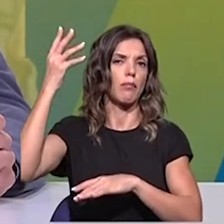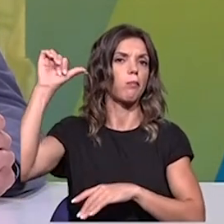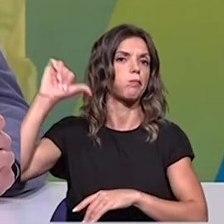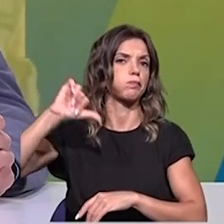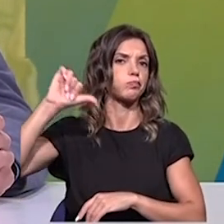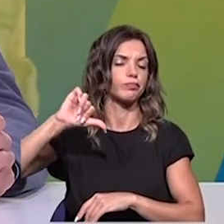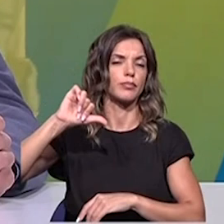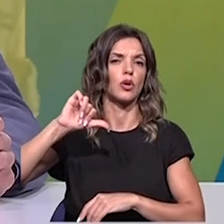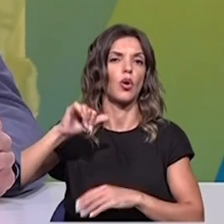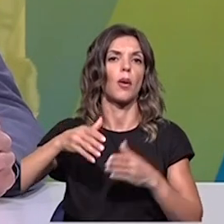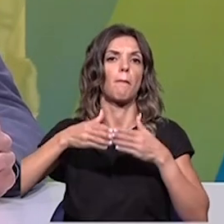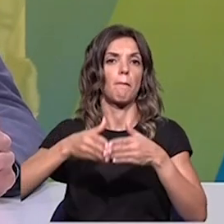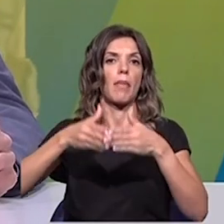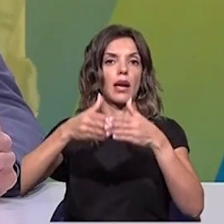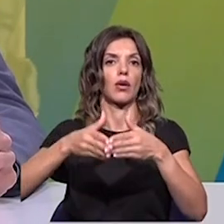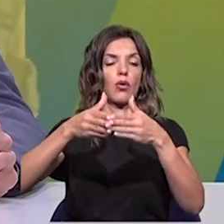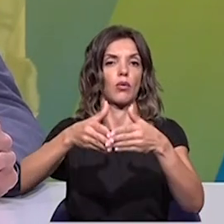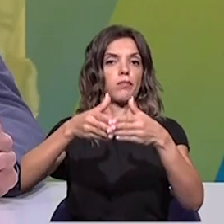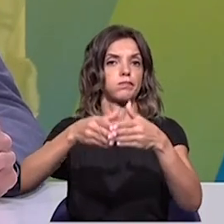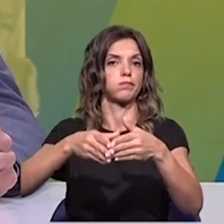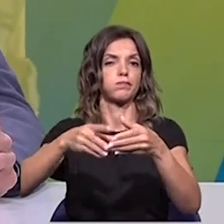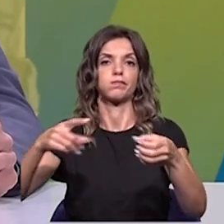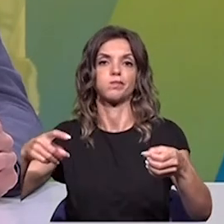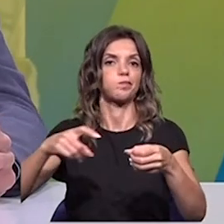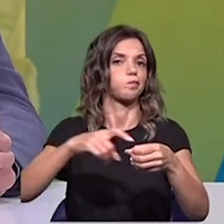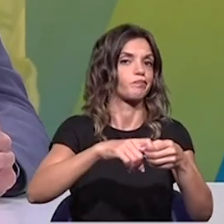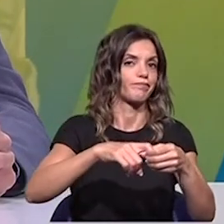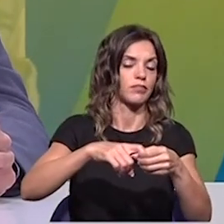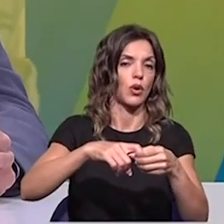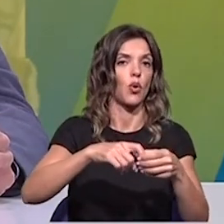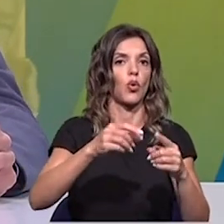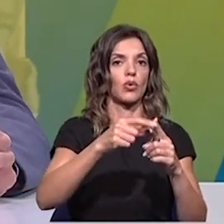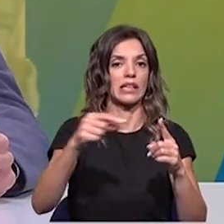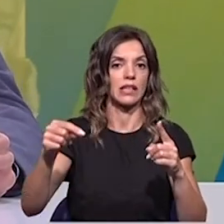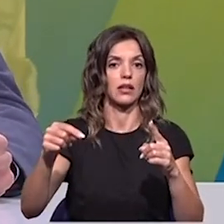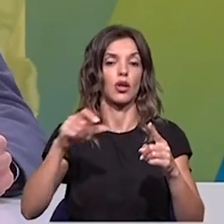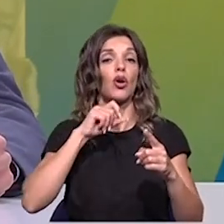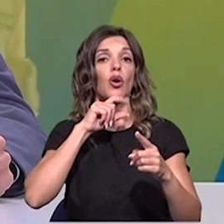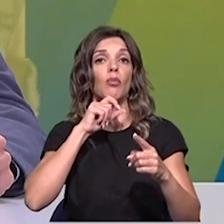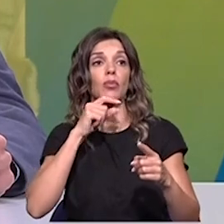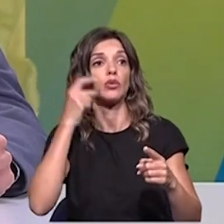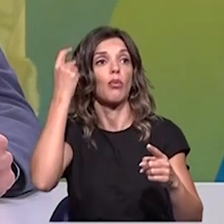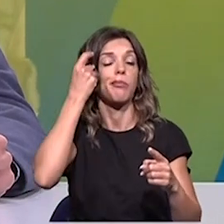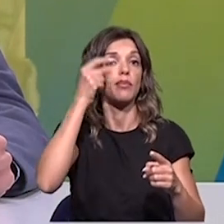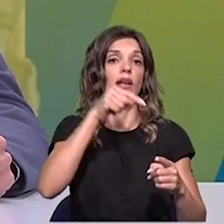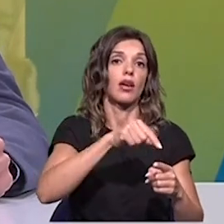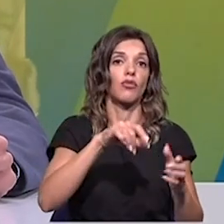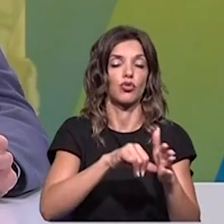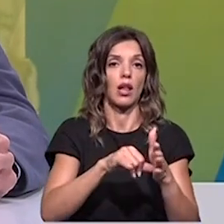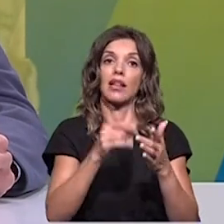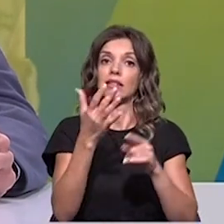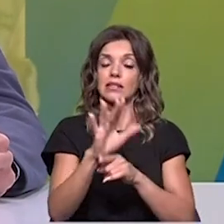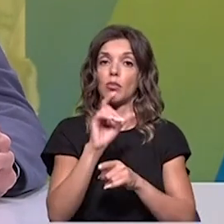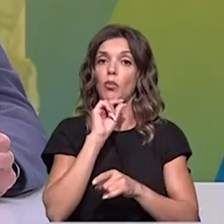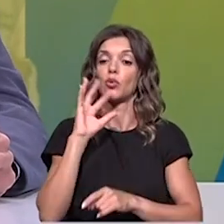os cargueiros os barcos não conseguia tratar não conhecia ela até foi aberta a possibilidade de atracarem no Funchal tivemos um exemplo do